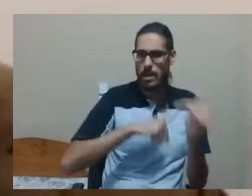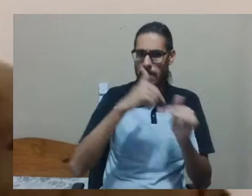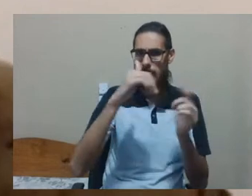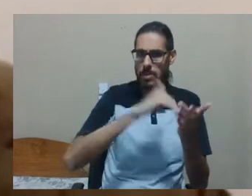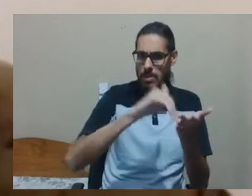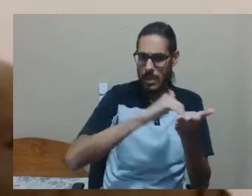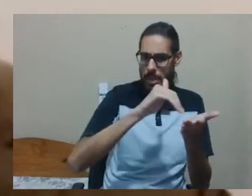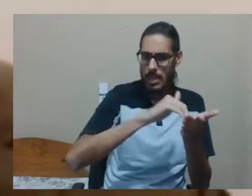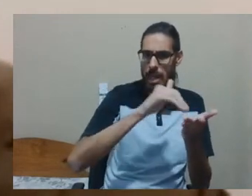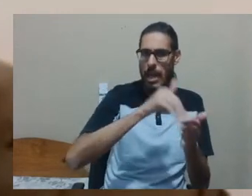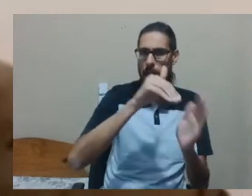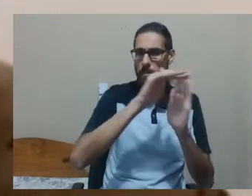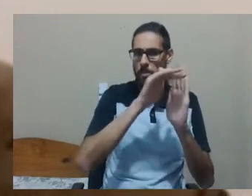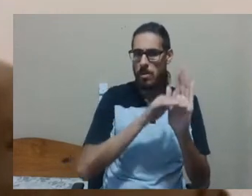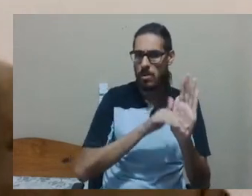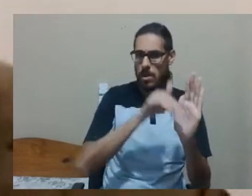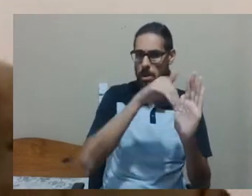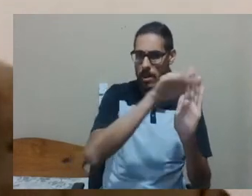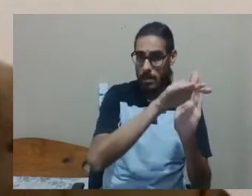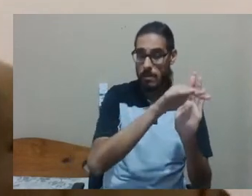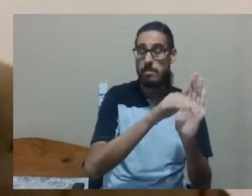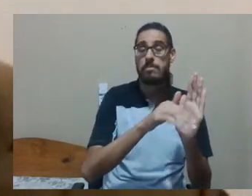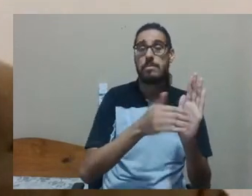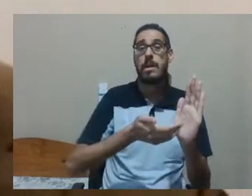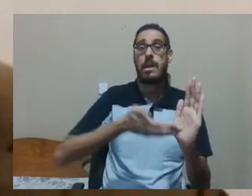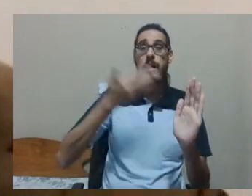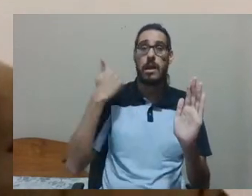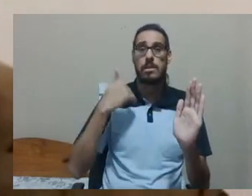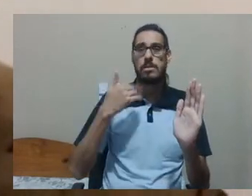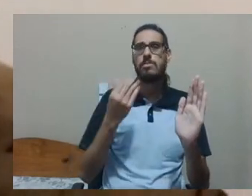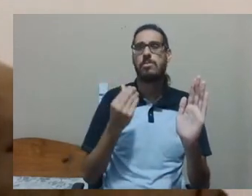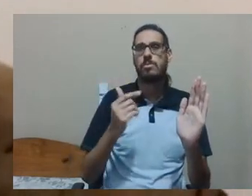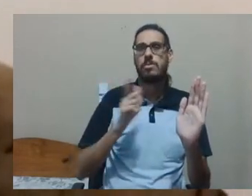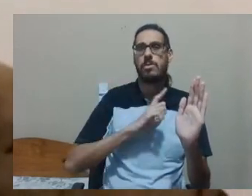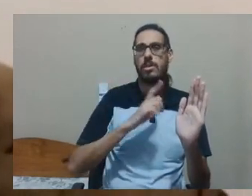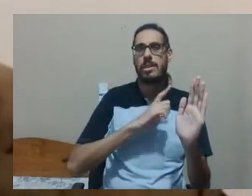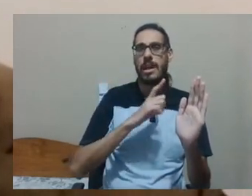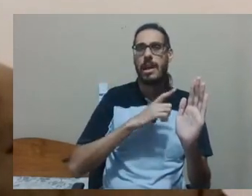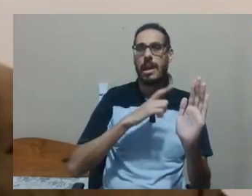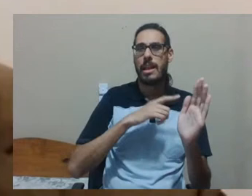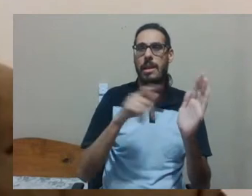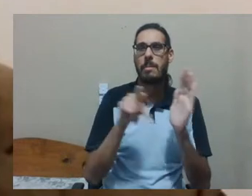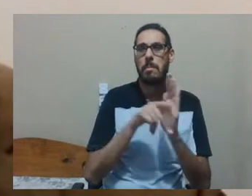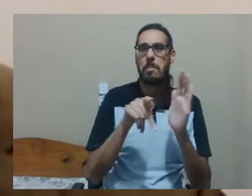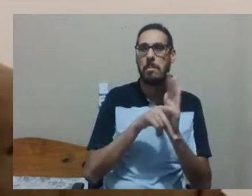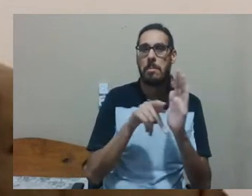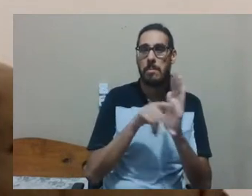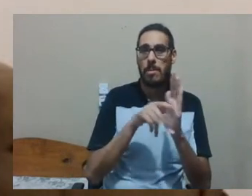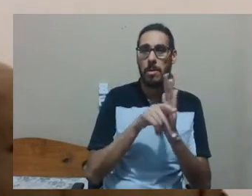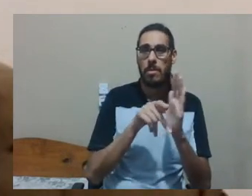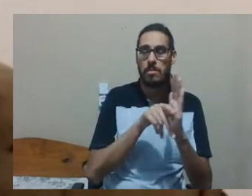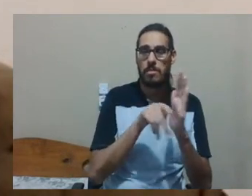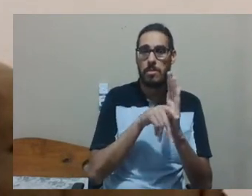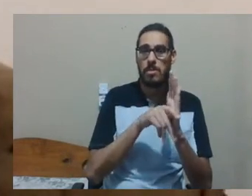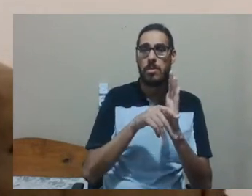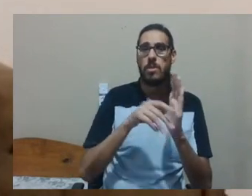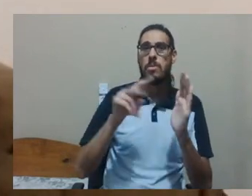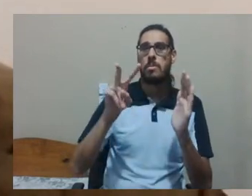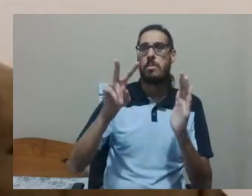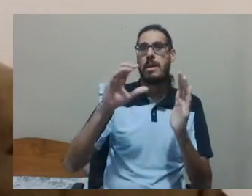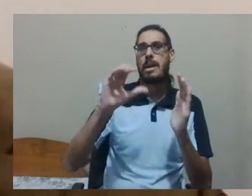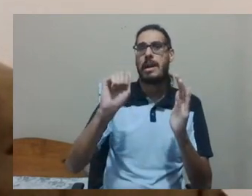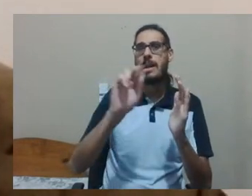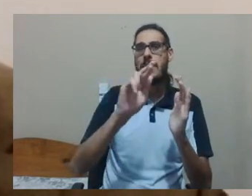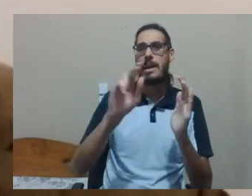programas, eles eram de uma carreira, muitos, que foi extinta. Então, nós não pudemos fazer a contratação de